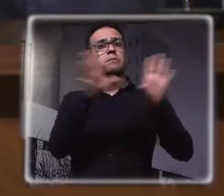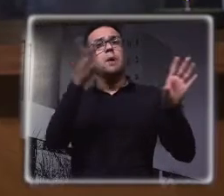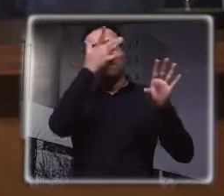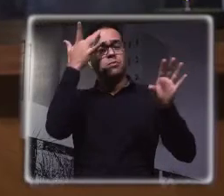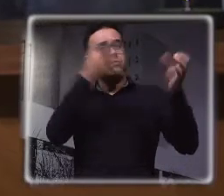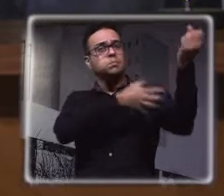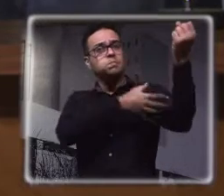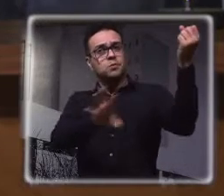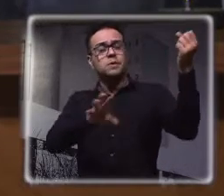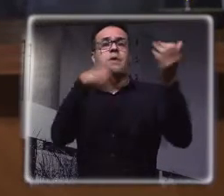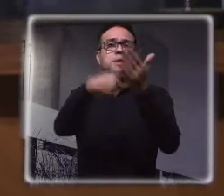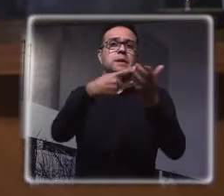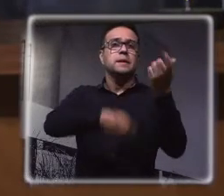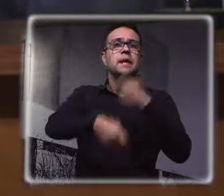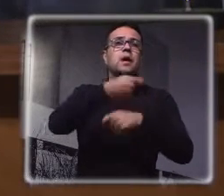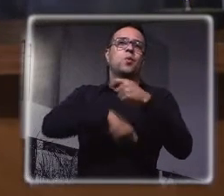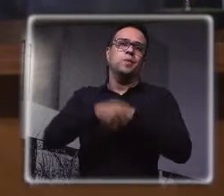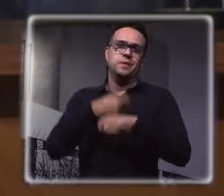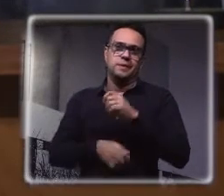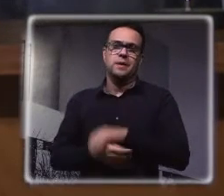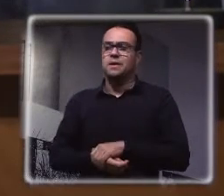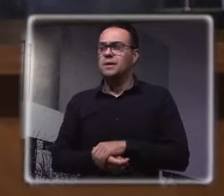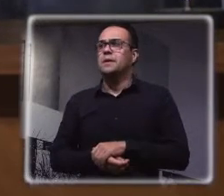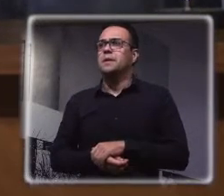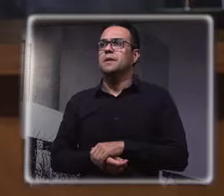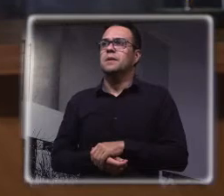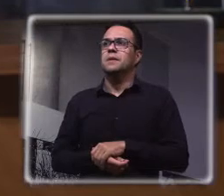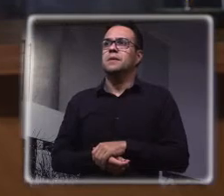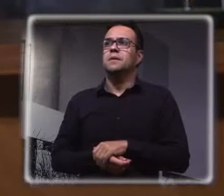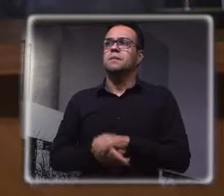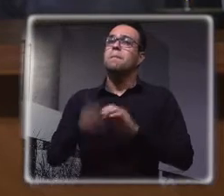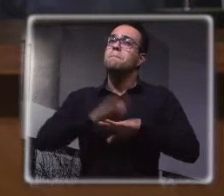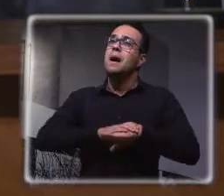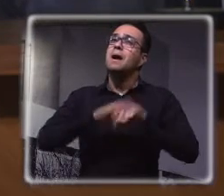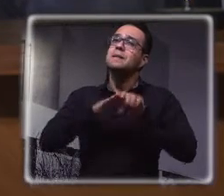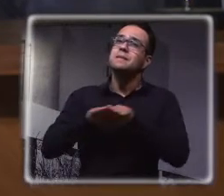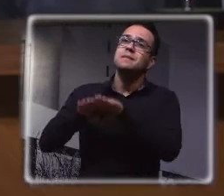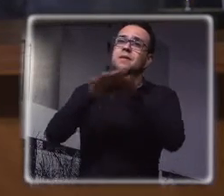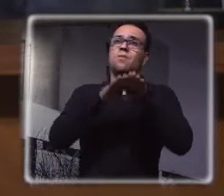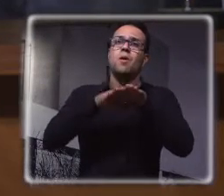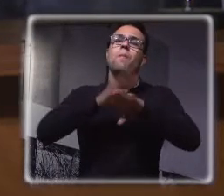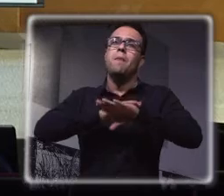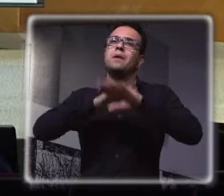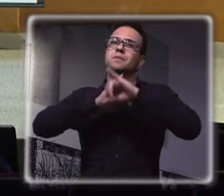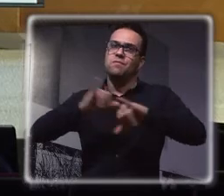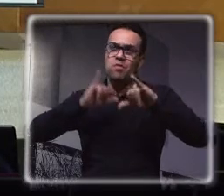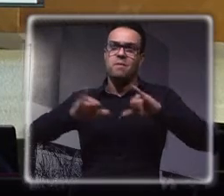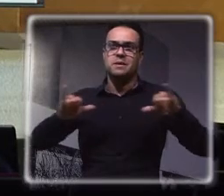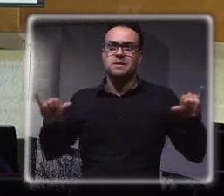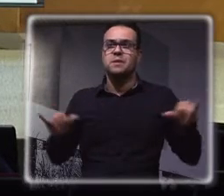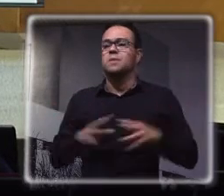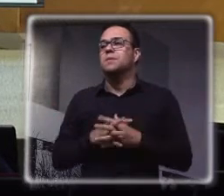então, negociar, renegociar, se recolocar de uma maneira mais igual, né? Com mais informação.